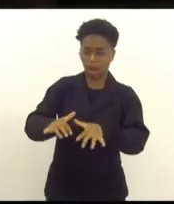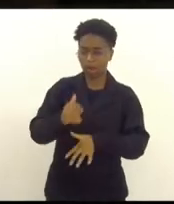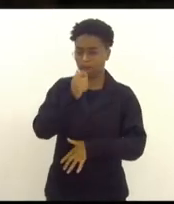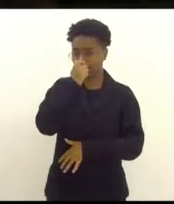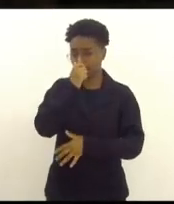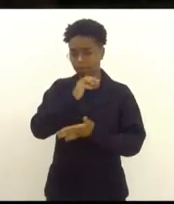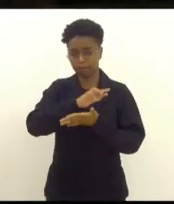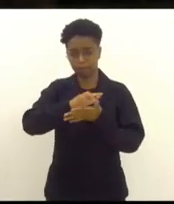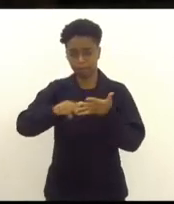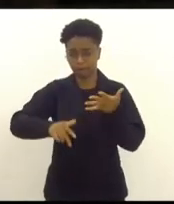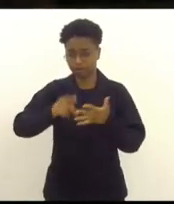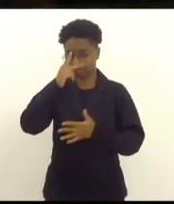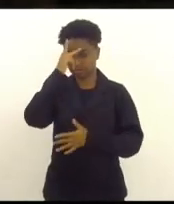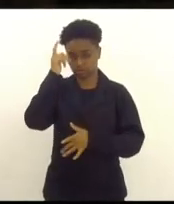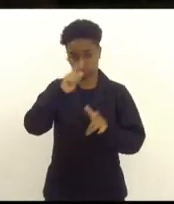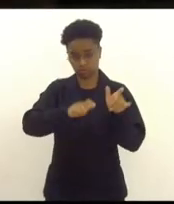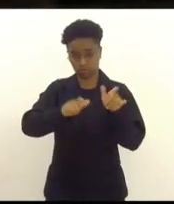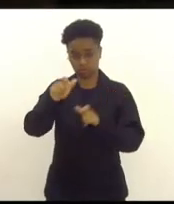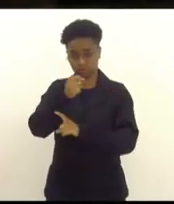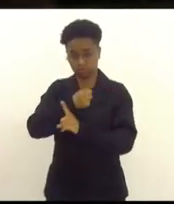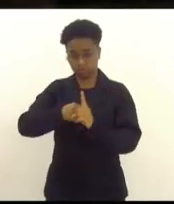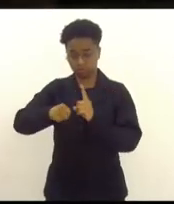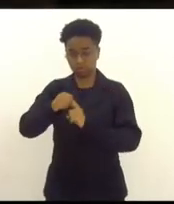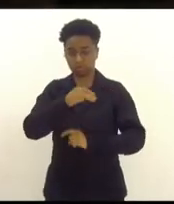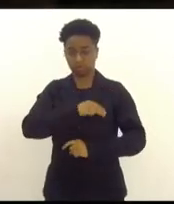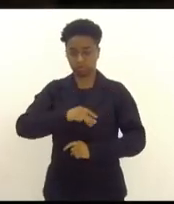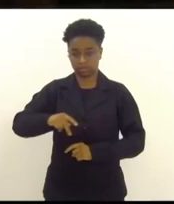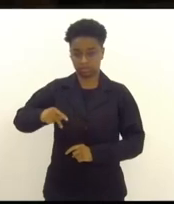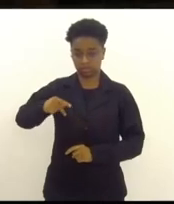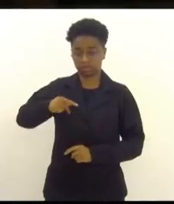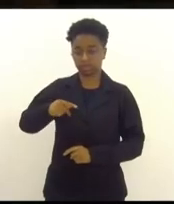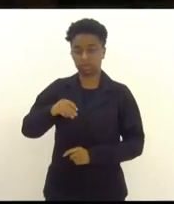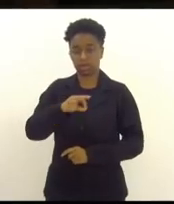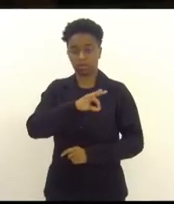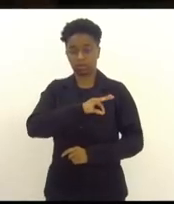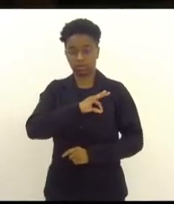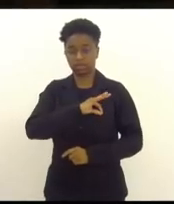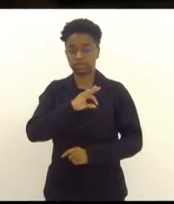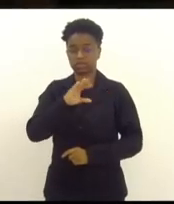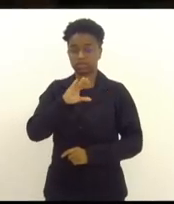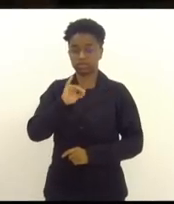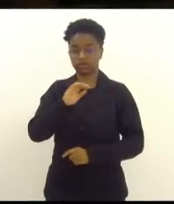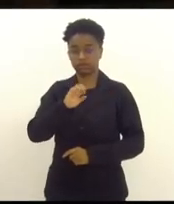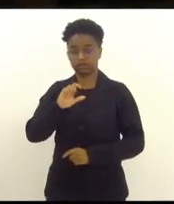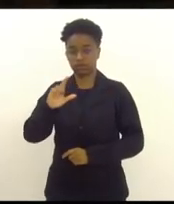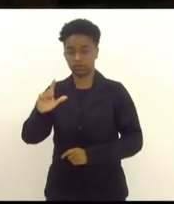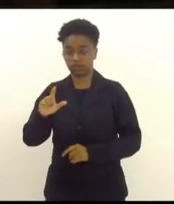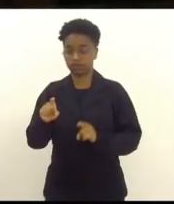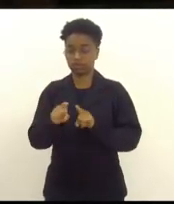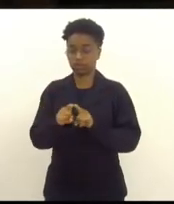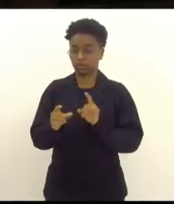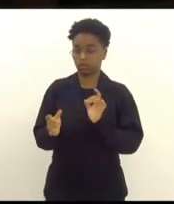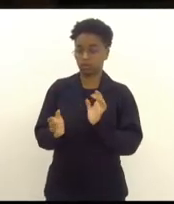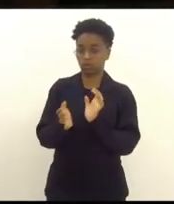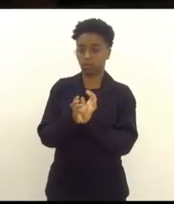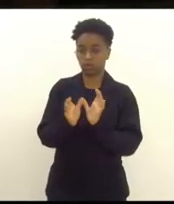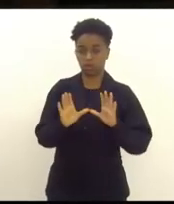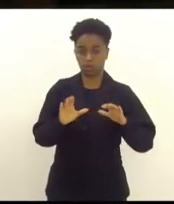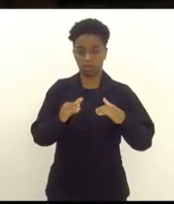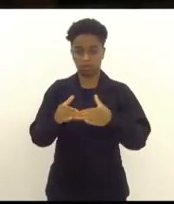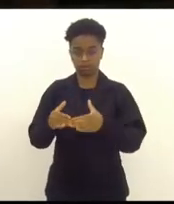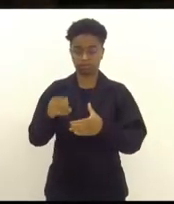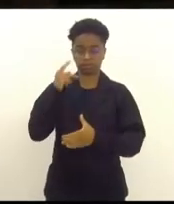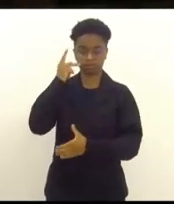segmentos da sociedade ministério público Polícia Civil é grupos comunitários